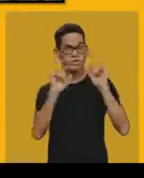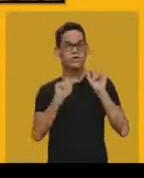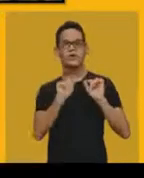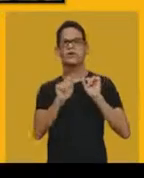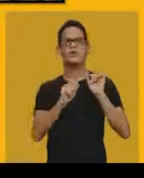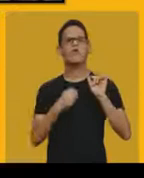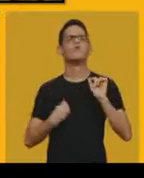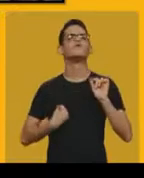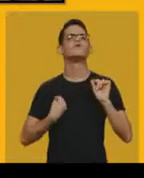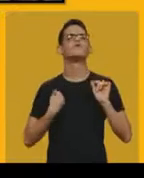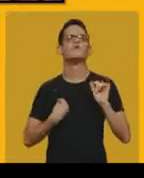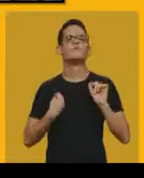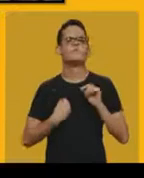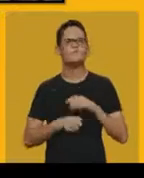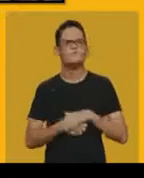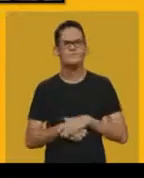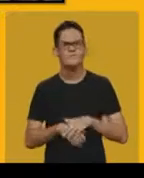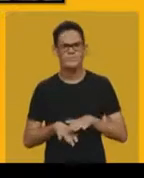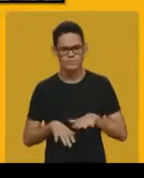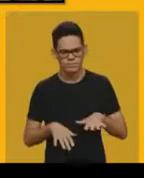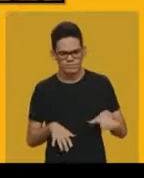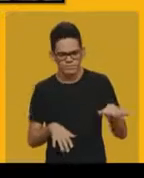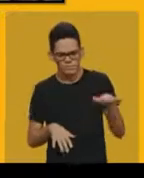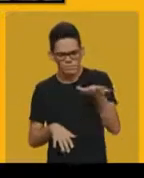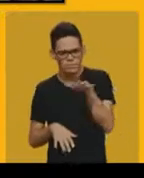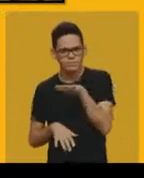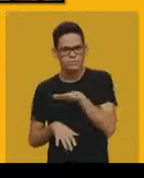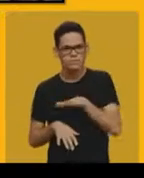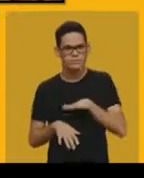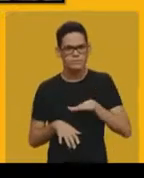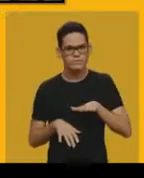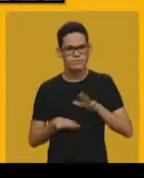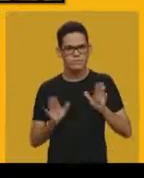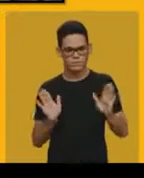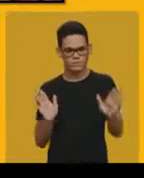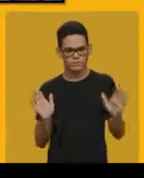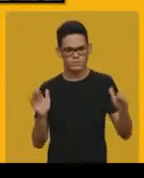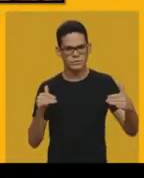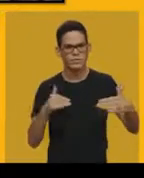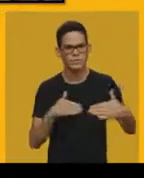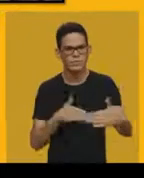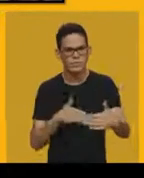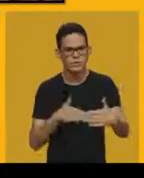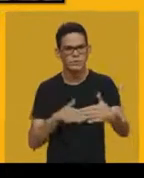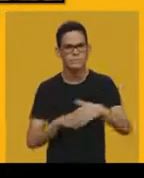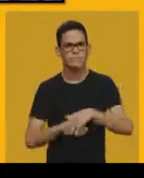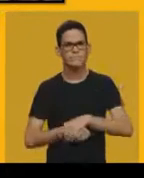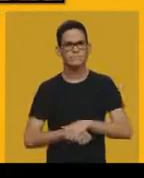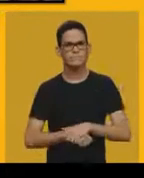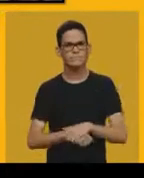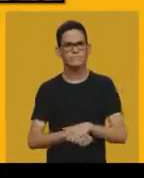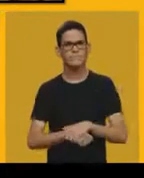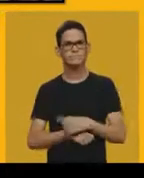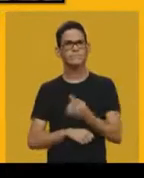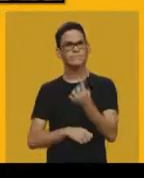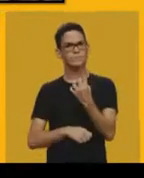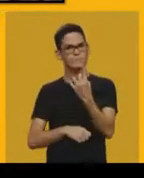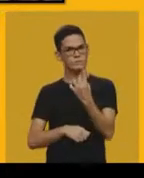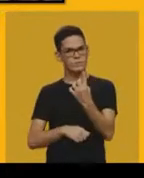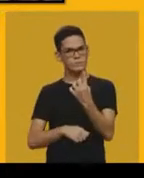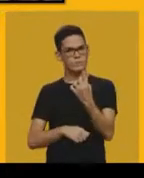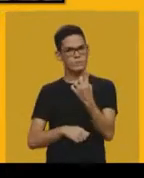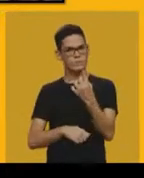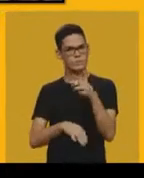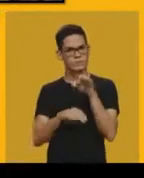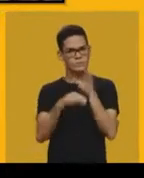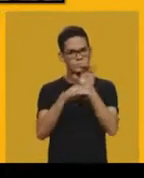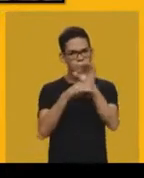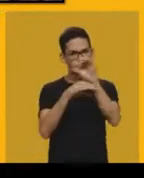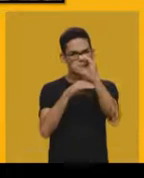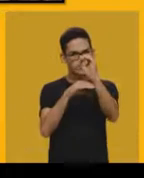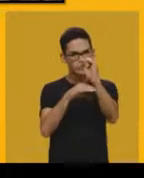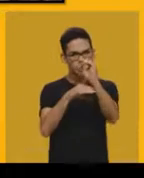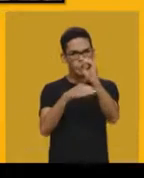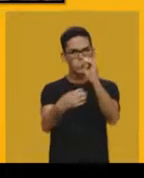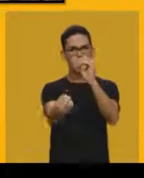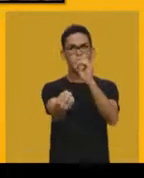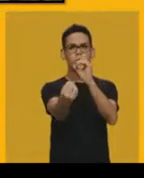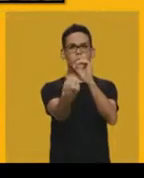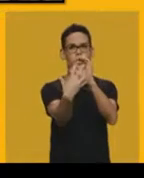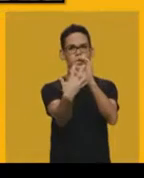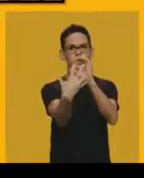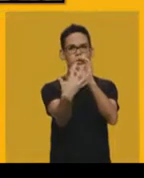maneira. É um ambiente hermeticamente fechado, com apenas um orifício para a entrada de